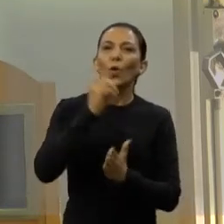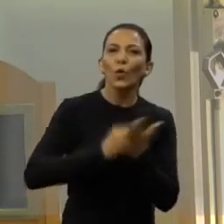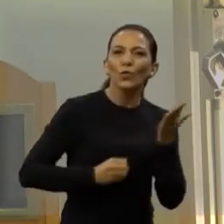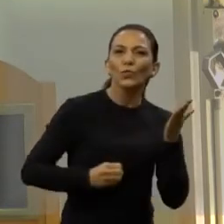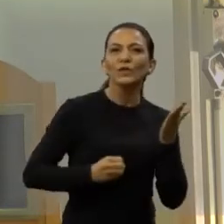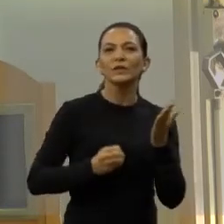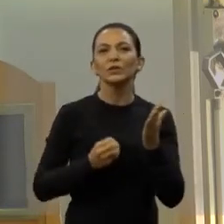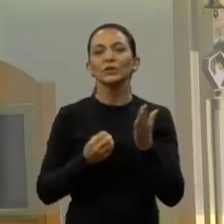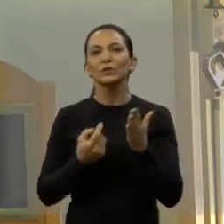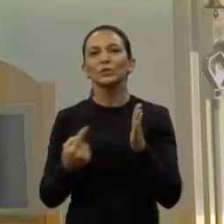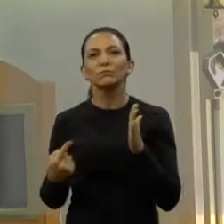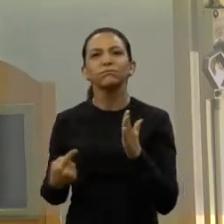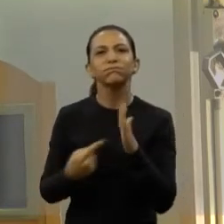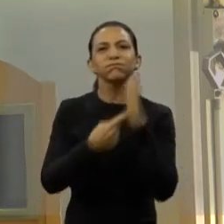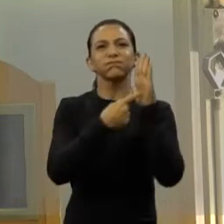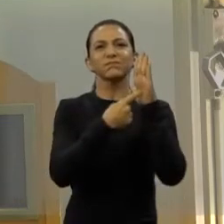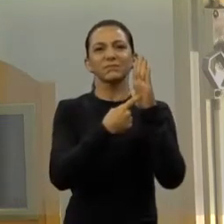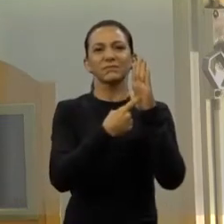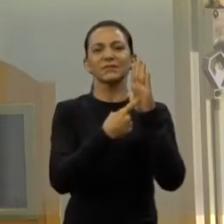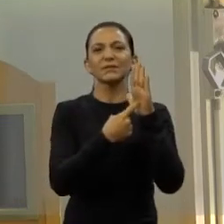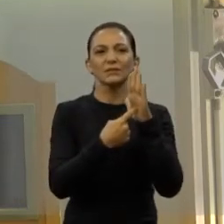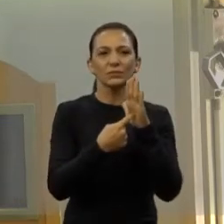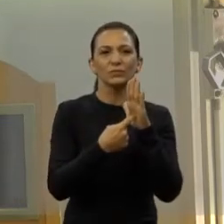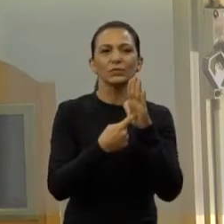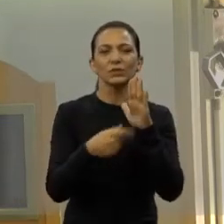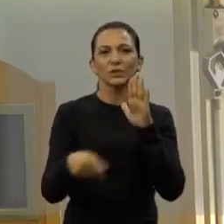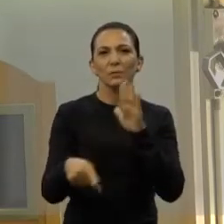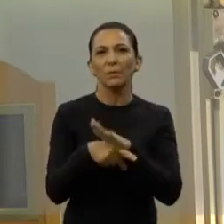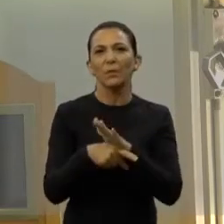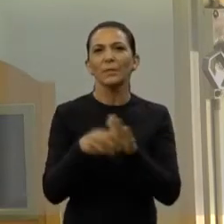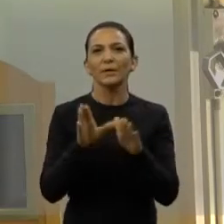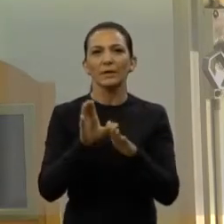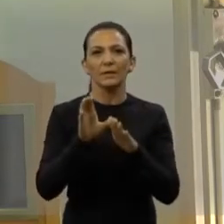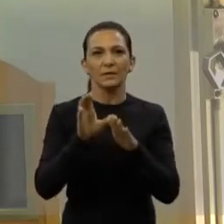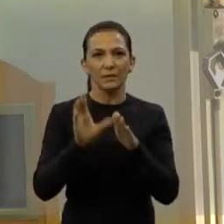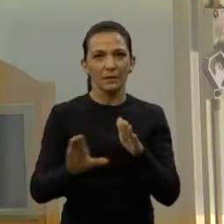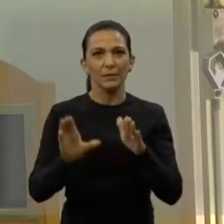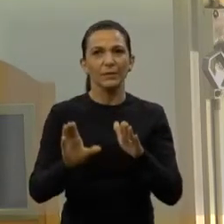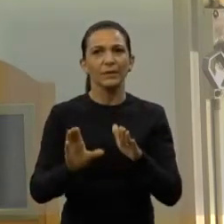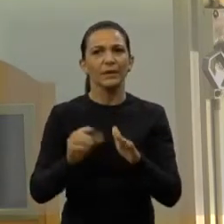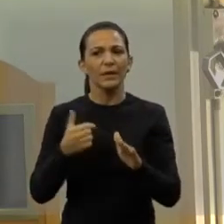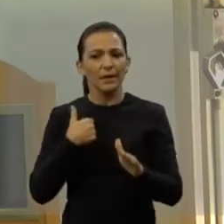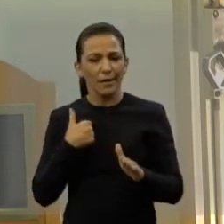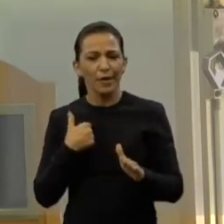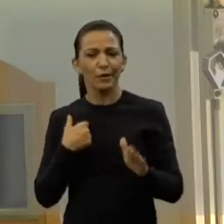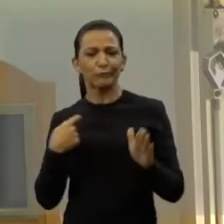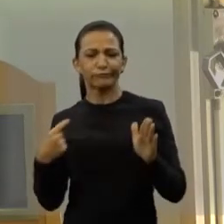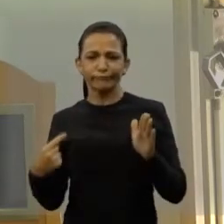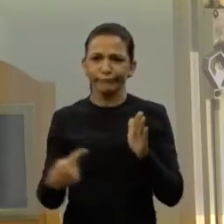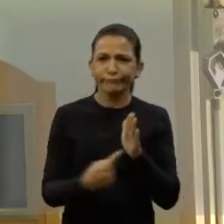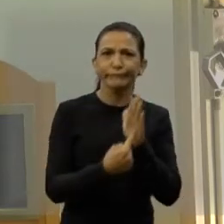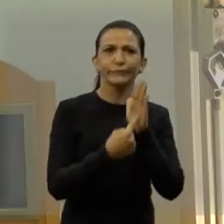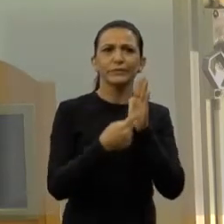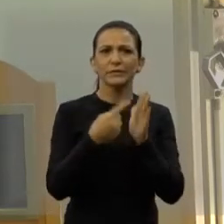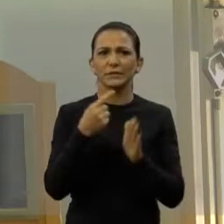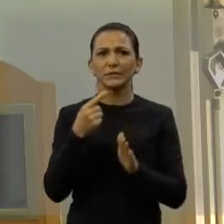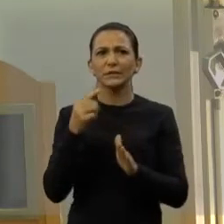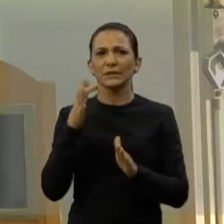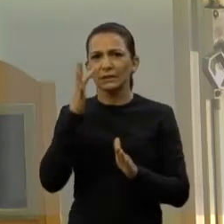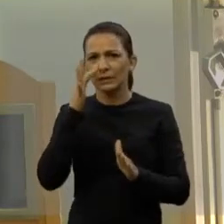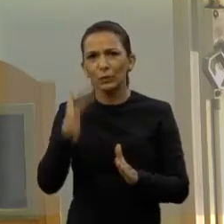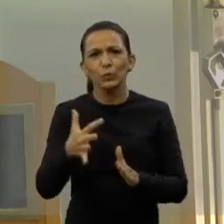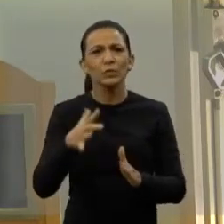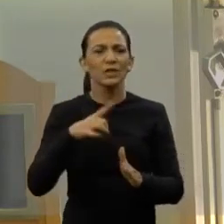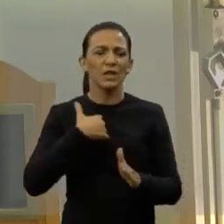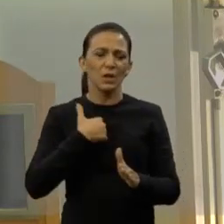denúncia. Tem a denúncia do vereador da casa aqui, que é uma denúncia mais firme que essa aqui do vereador, que denunciou o total abandono que se encontra